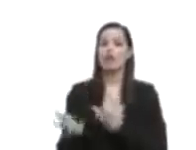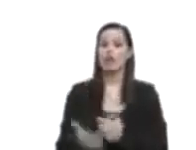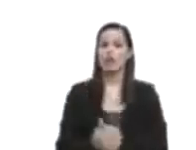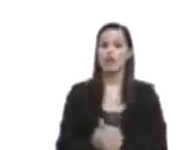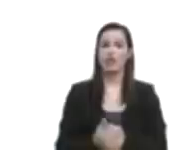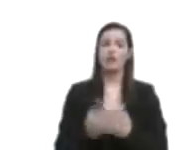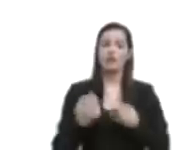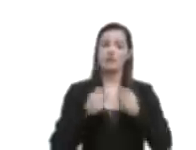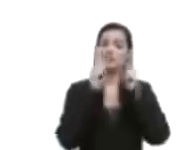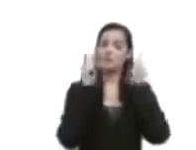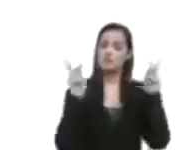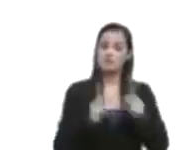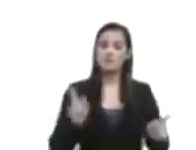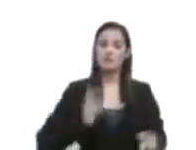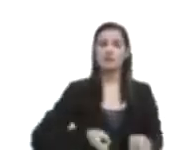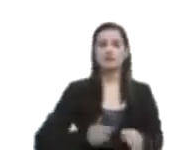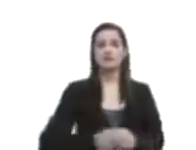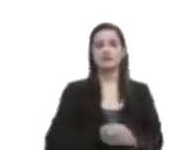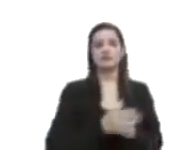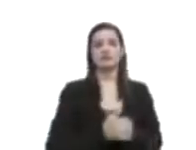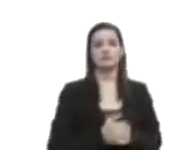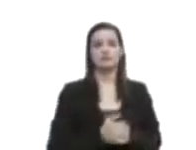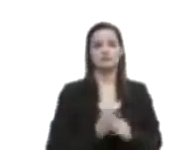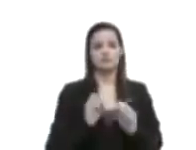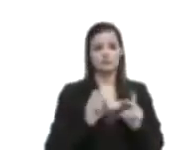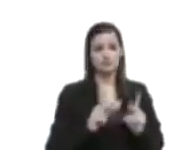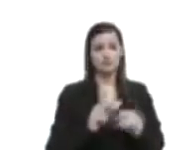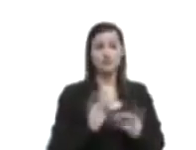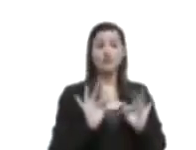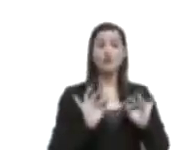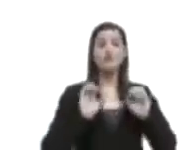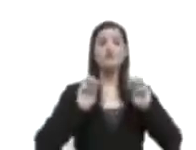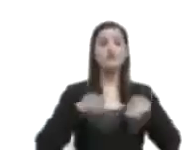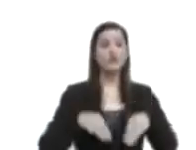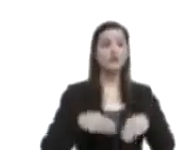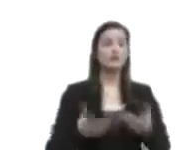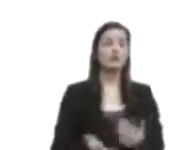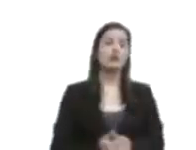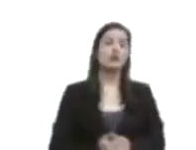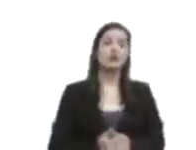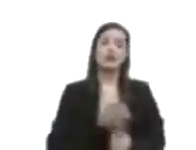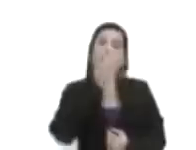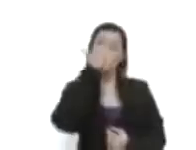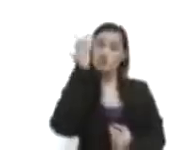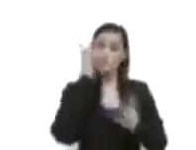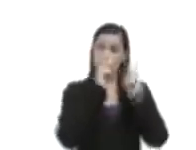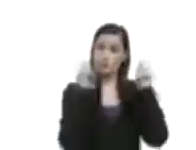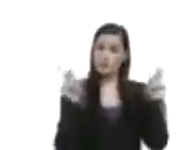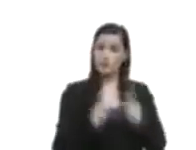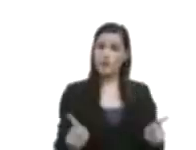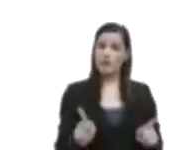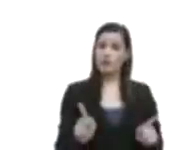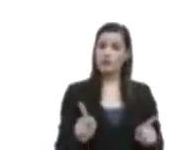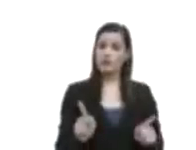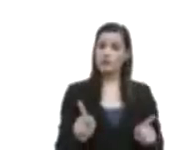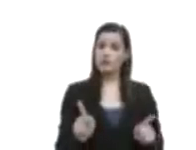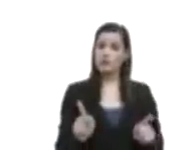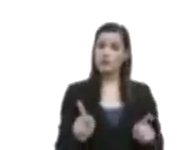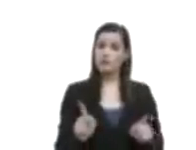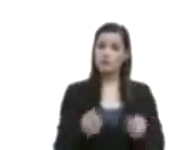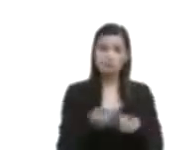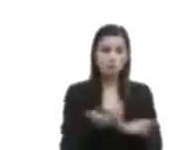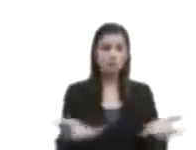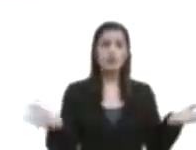paz esteja lá. E por fim, um pacificador é um pregador do evangelho. Hã?